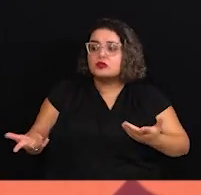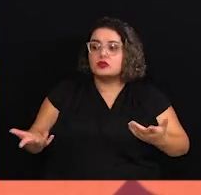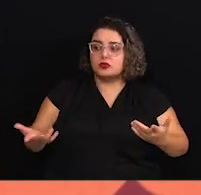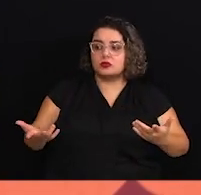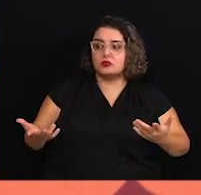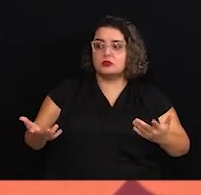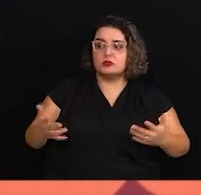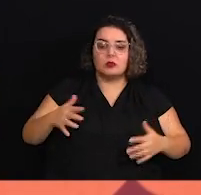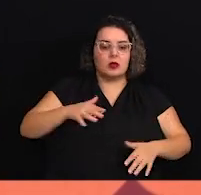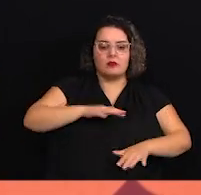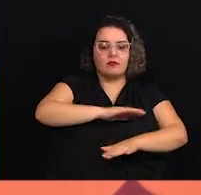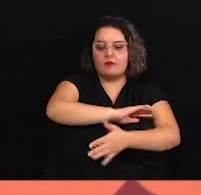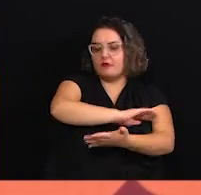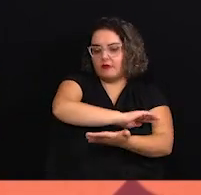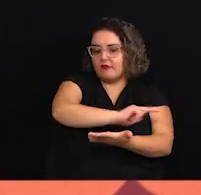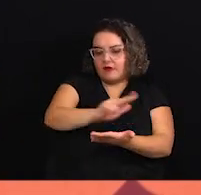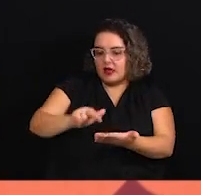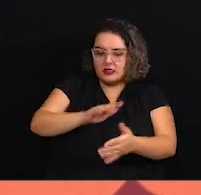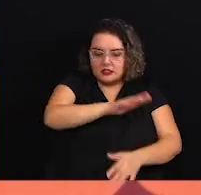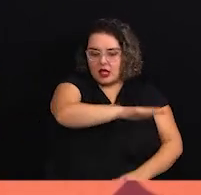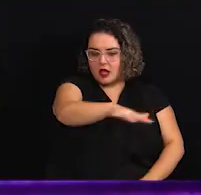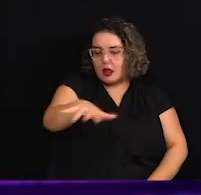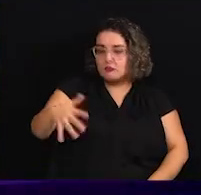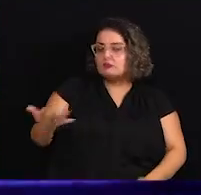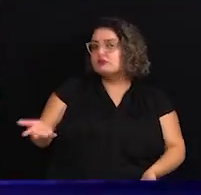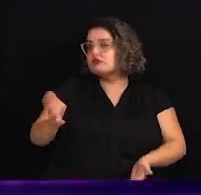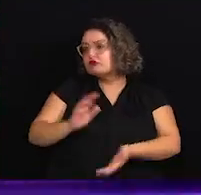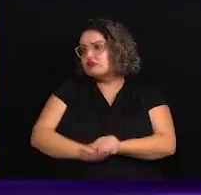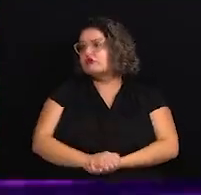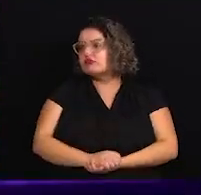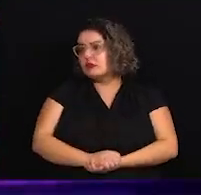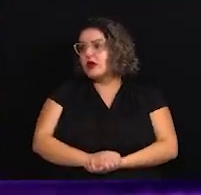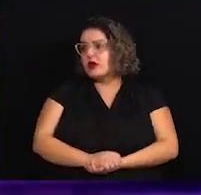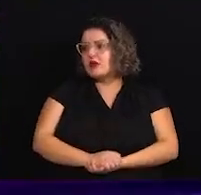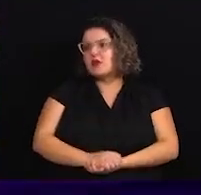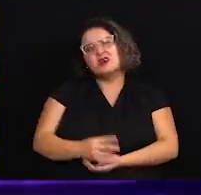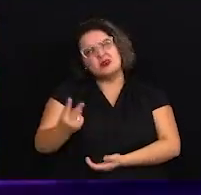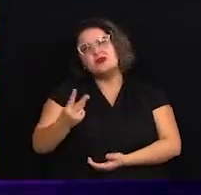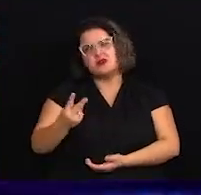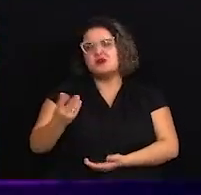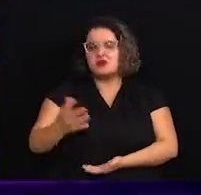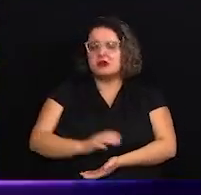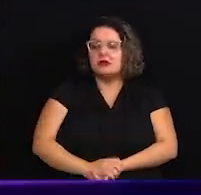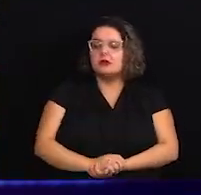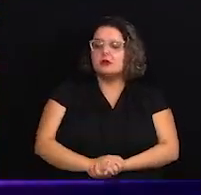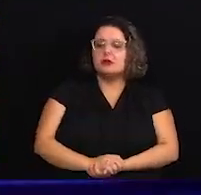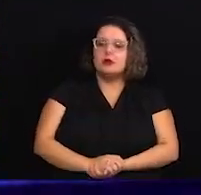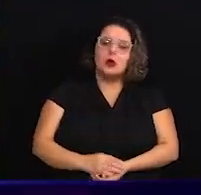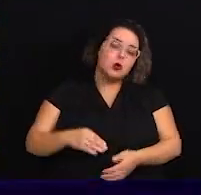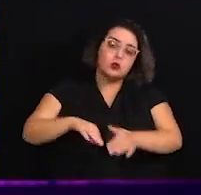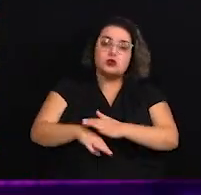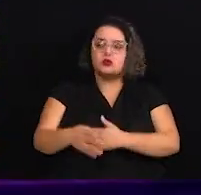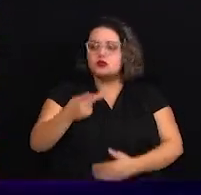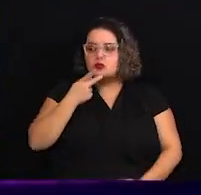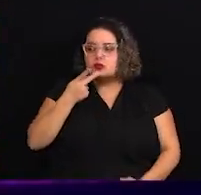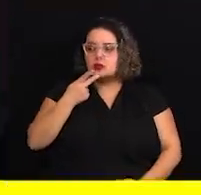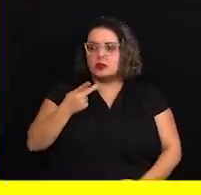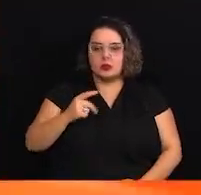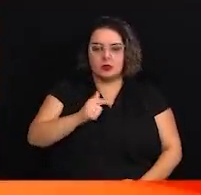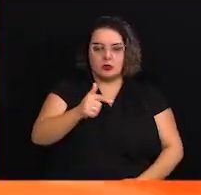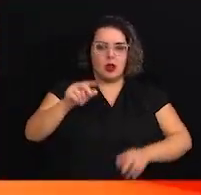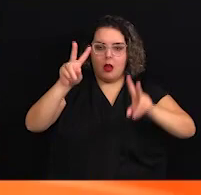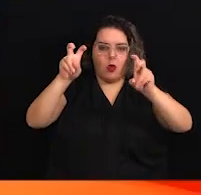por diversos gêneros? Eu acho que é mais o segundo caso aí, Michel, porque eu costumo dizer que eu não trabalho com